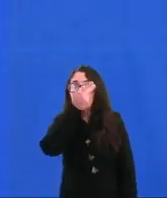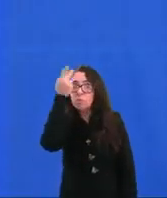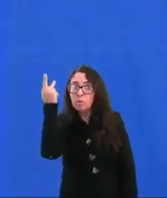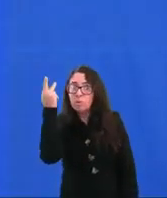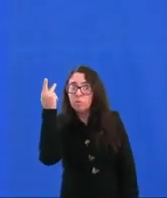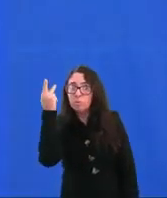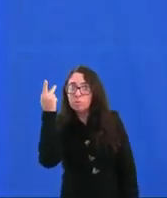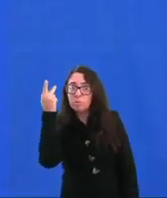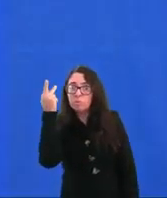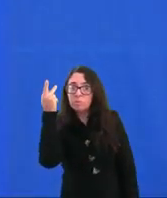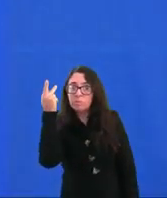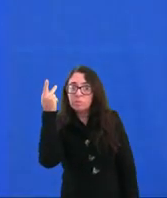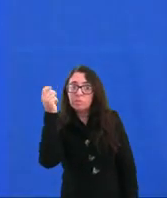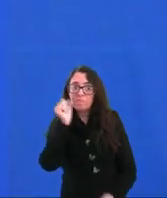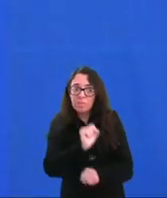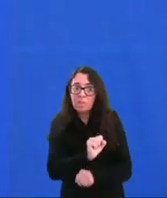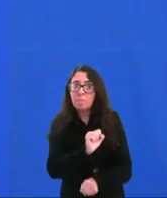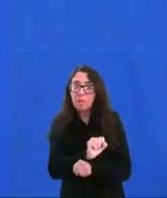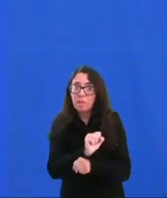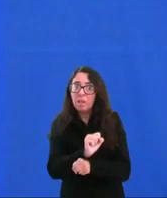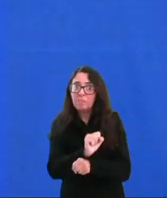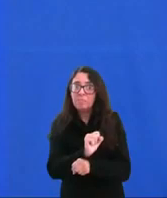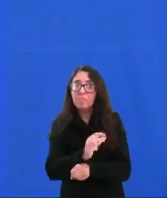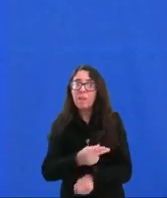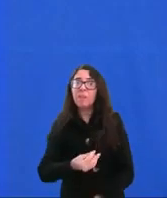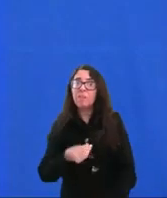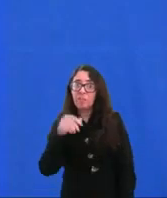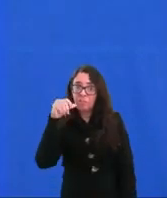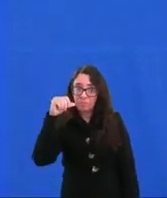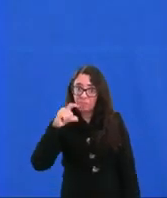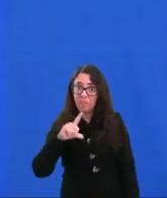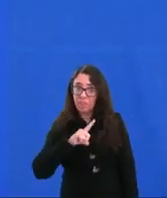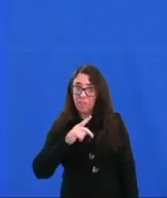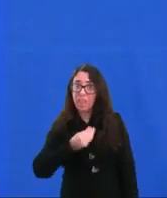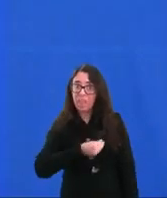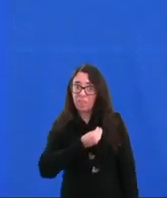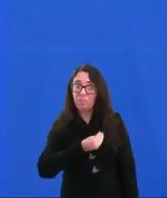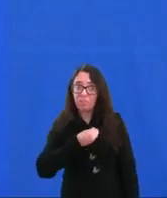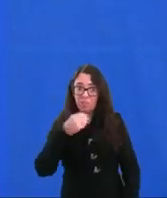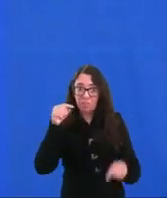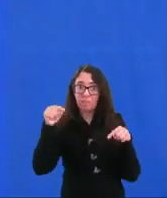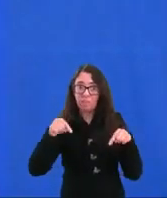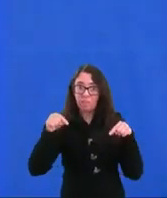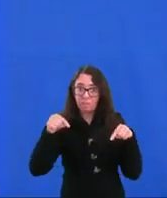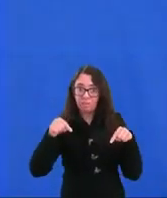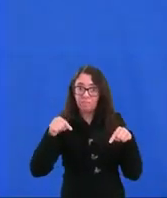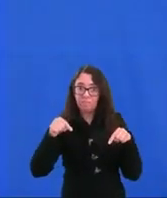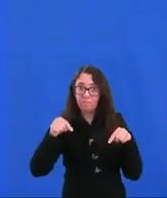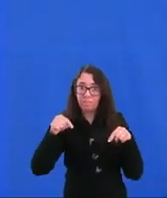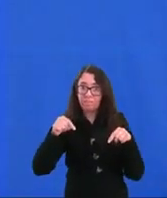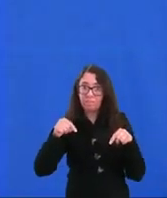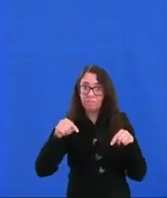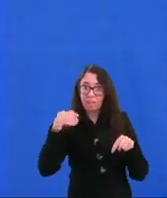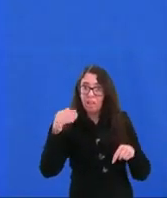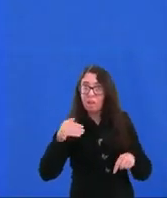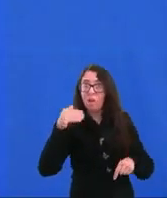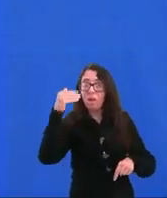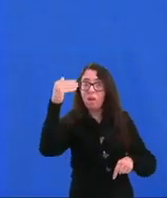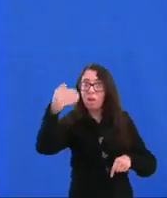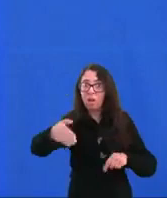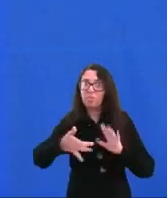13, que eu vou ler para os irmãos aqui. Verso 11, e ele mesmo concedeu uns para apóstolos, outros